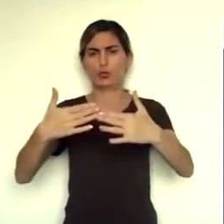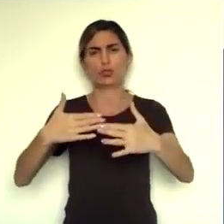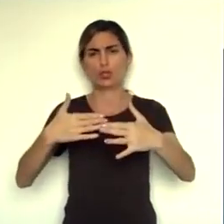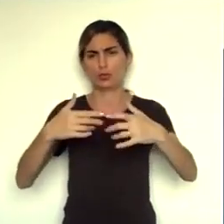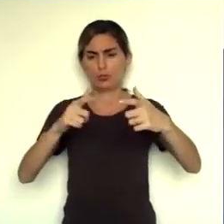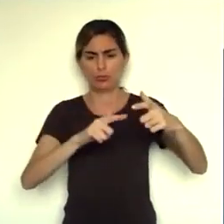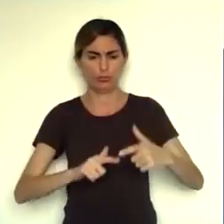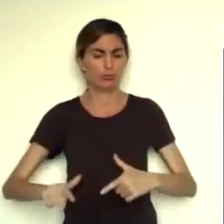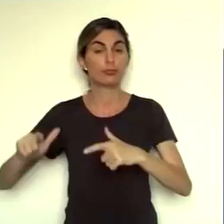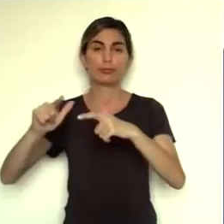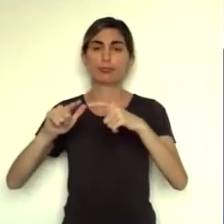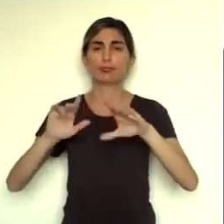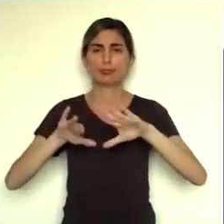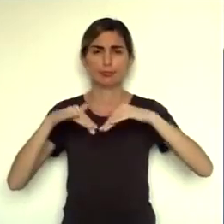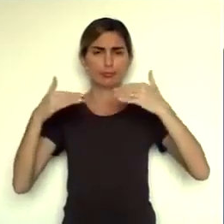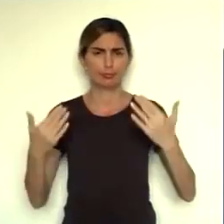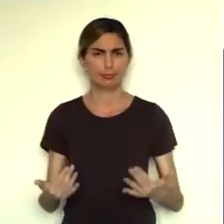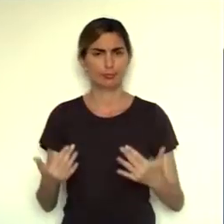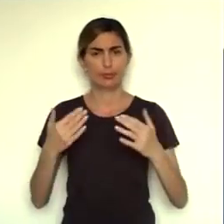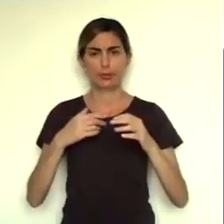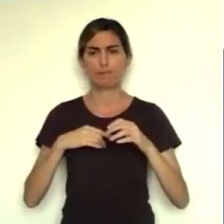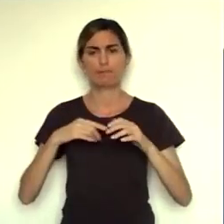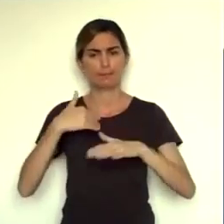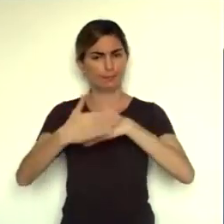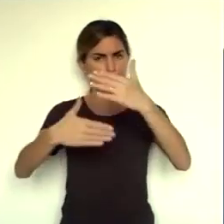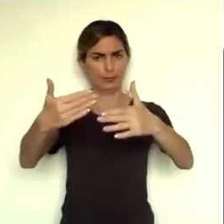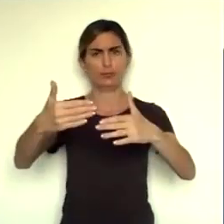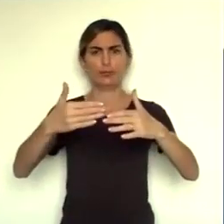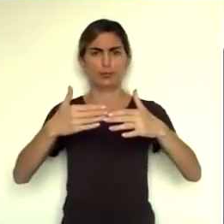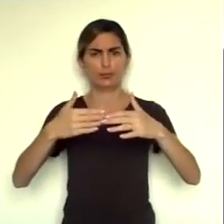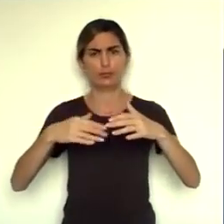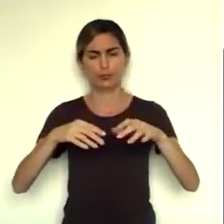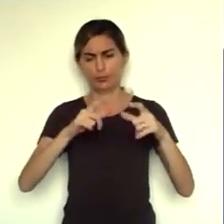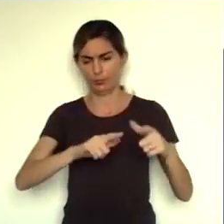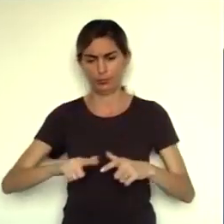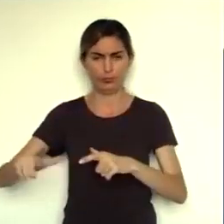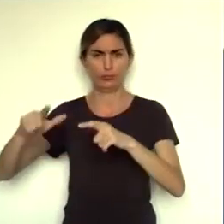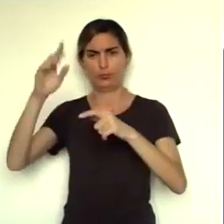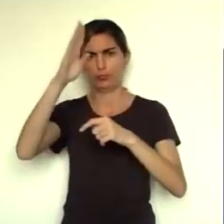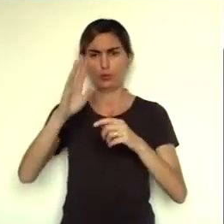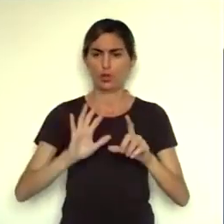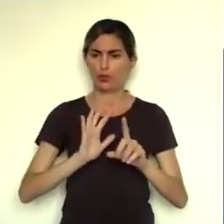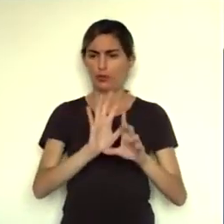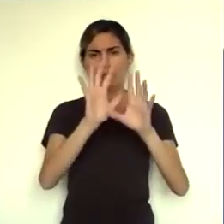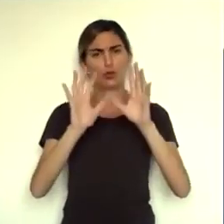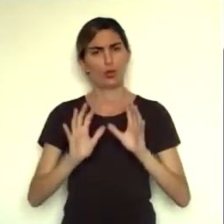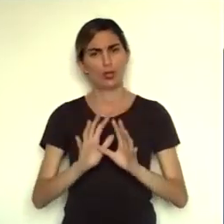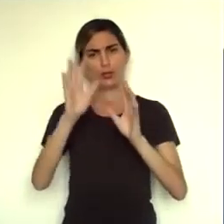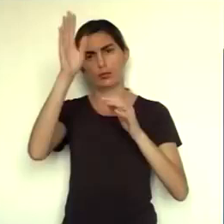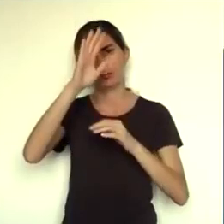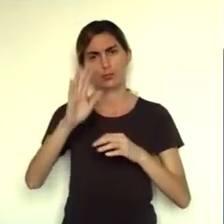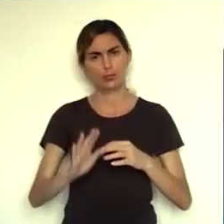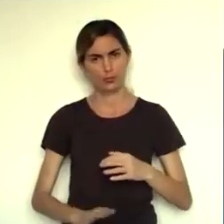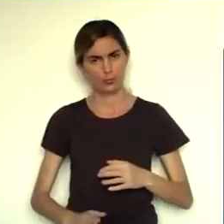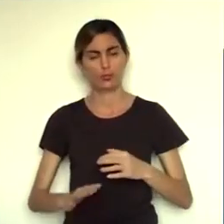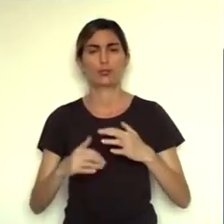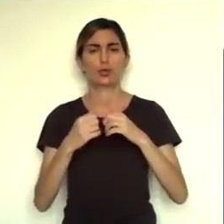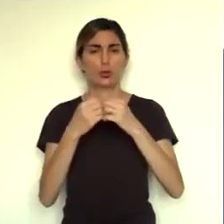de formação territorial. Então, o processo de formação territorial do Brasil, a influência do